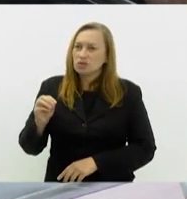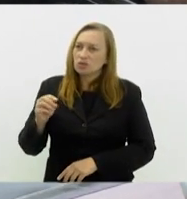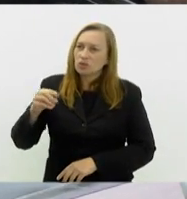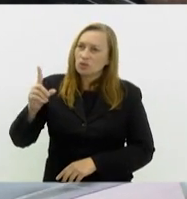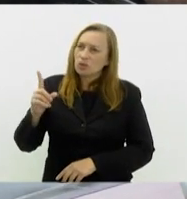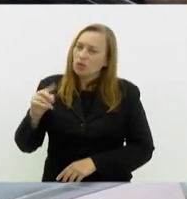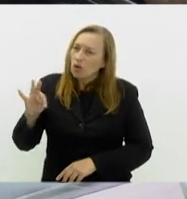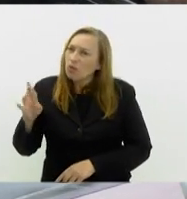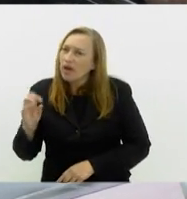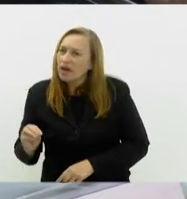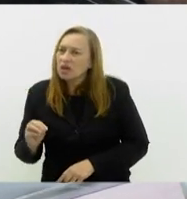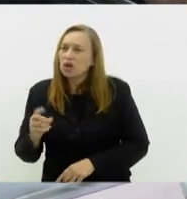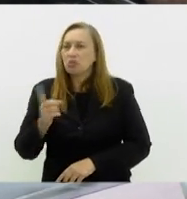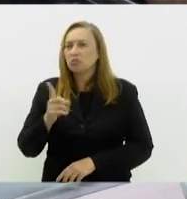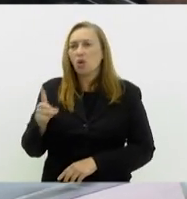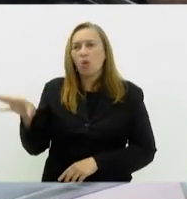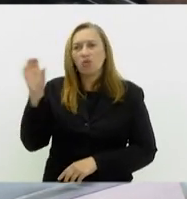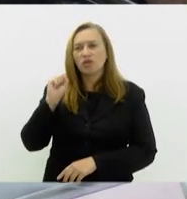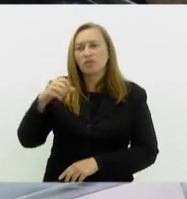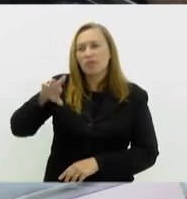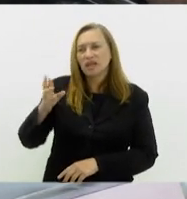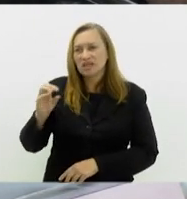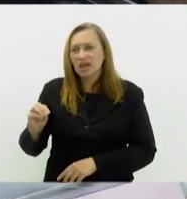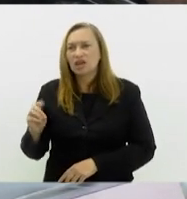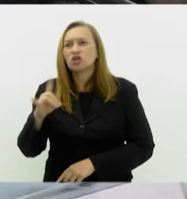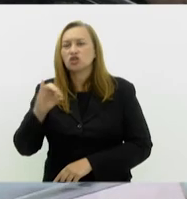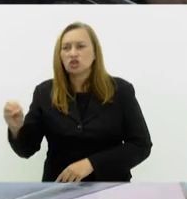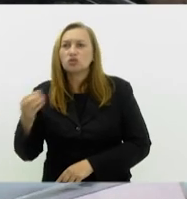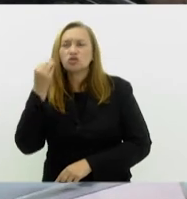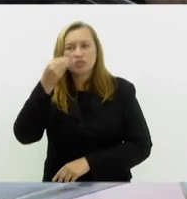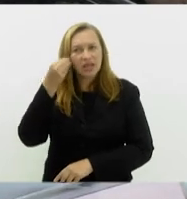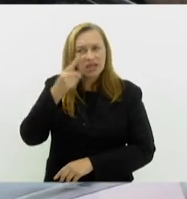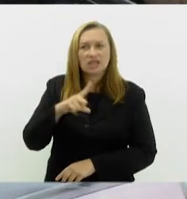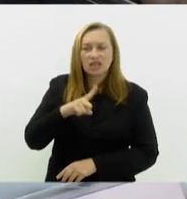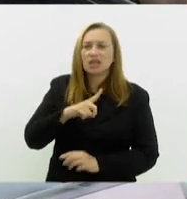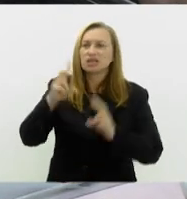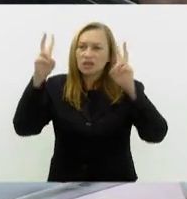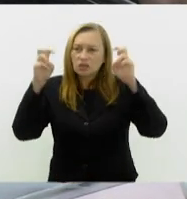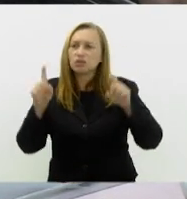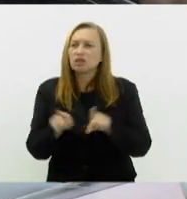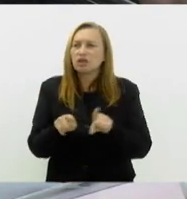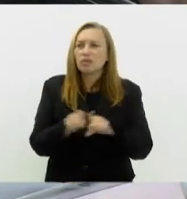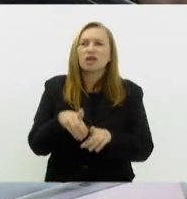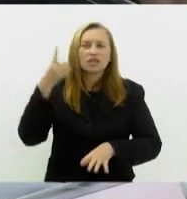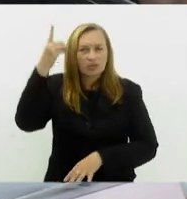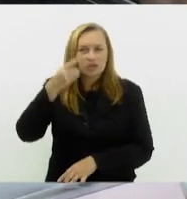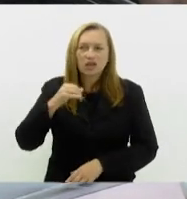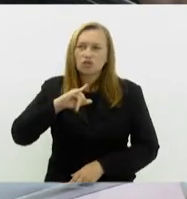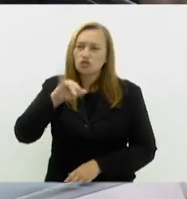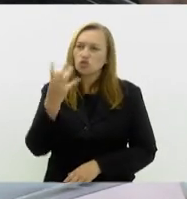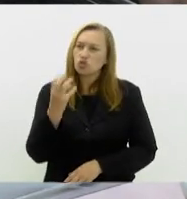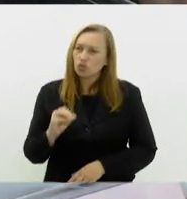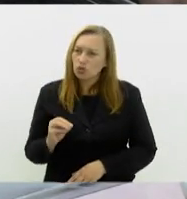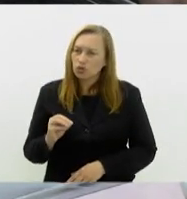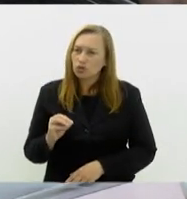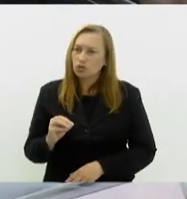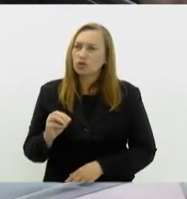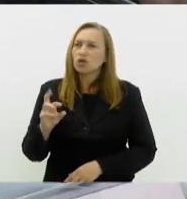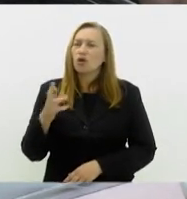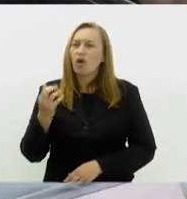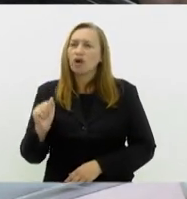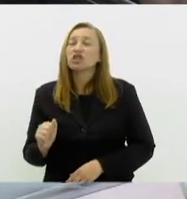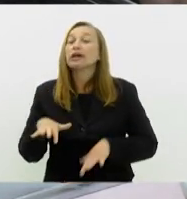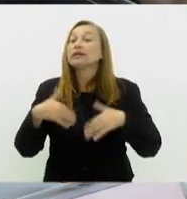ouvi o Marcelo Dino que tem uma experiência grande nesse assunto como o deputado Júlio Rocha